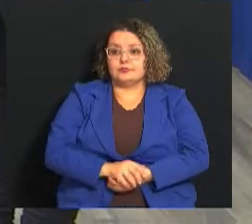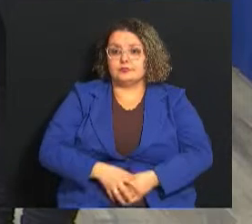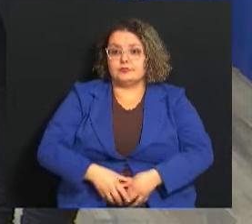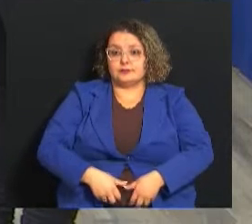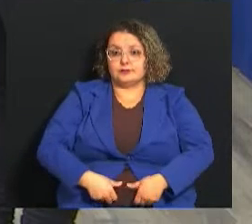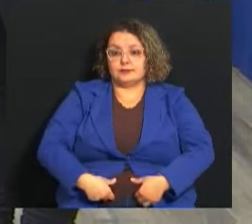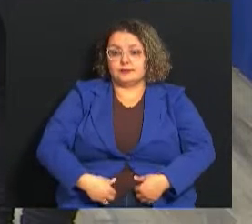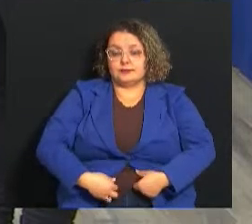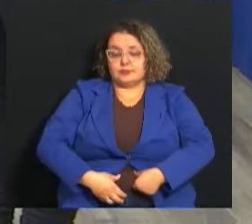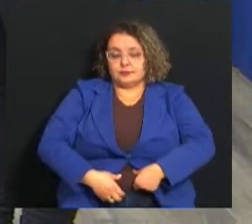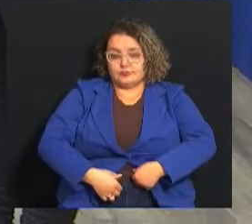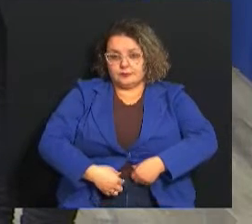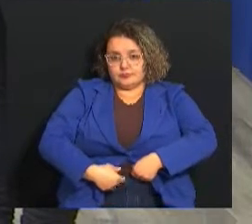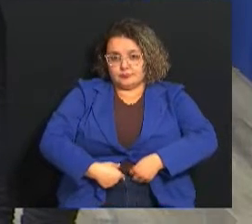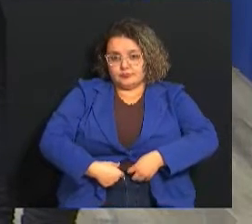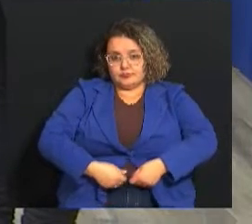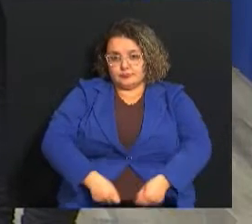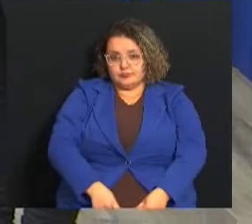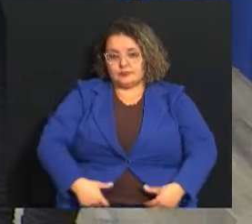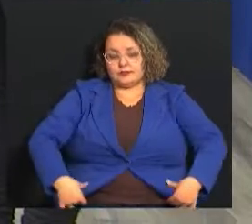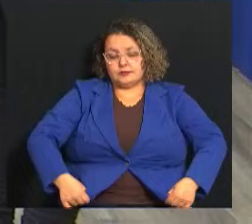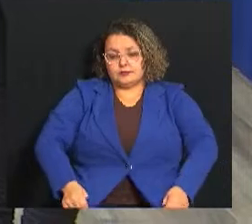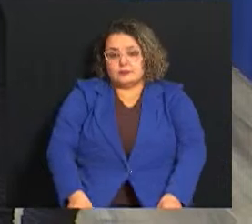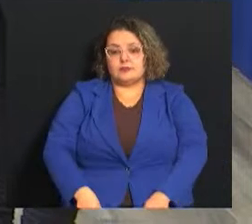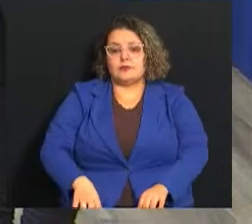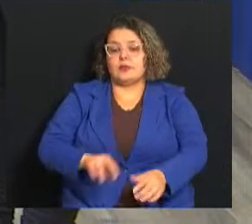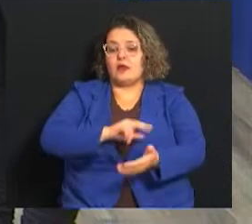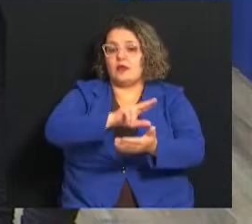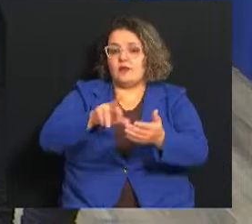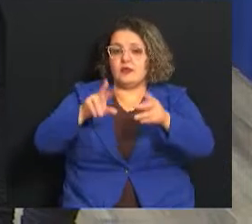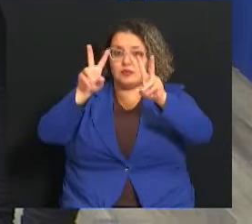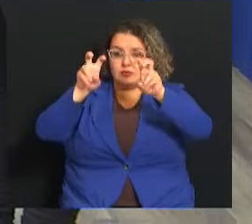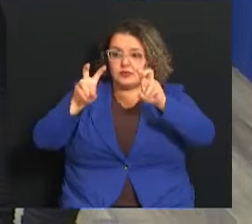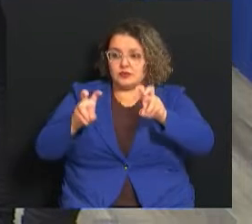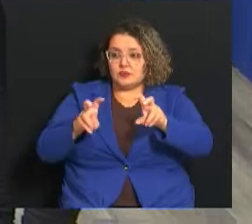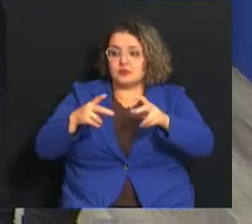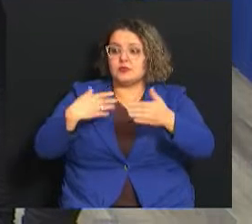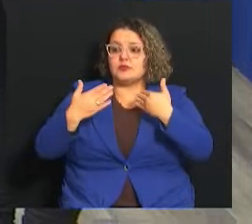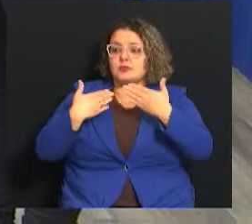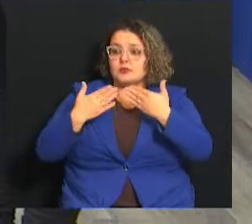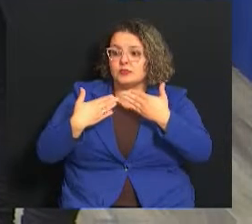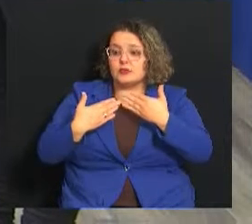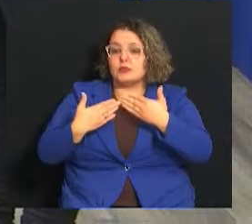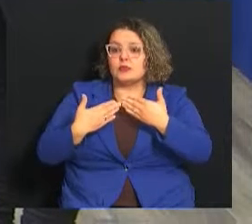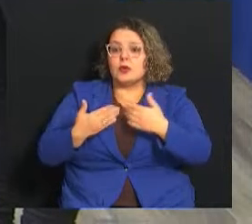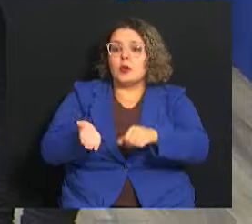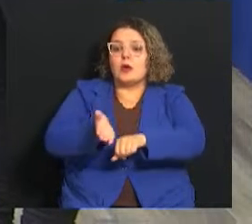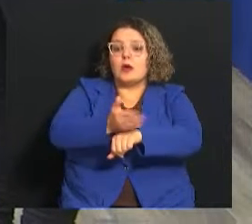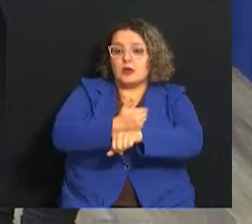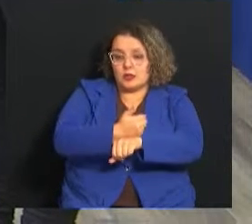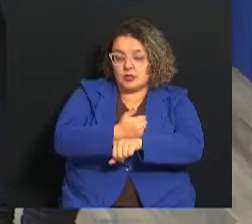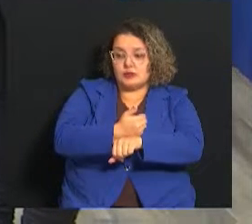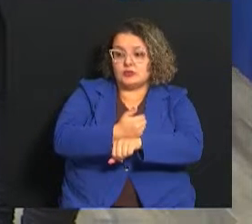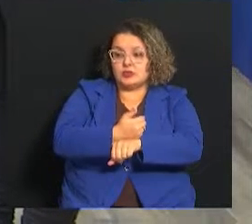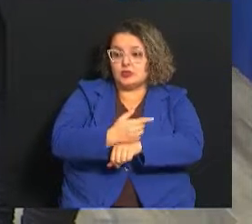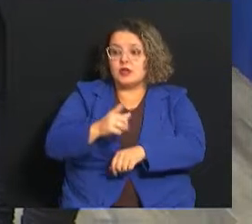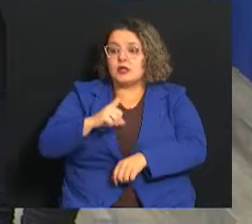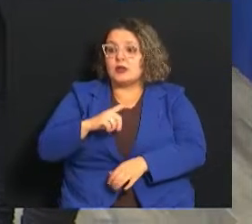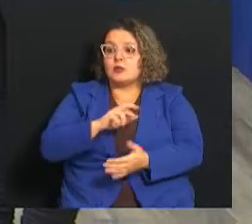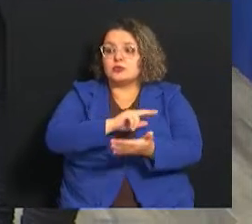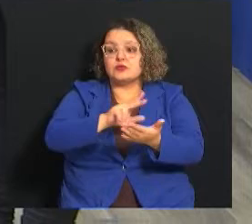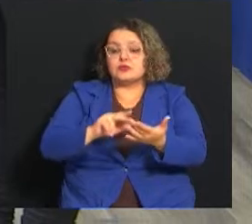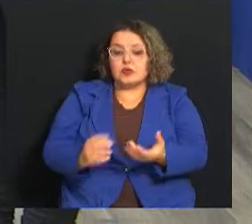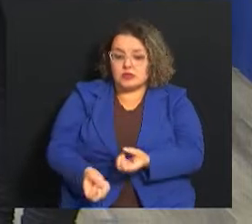Muitos assuntos que nós vamos abordar nesta quinta-feira, por isso que a gente está começando hoje um pouquinho mais cedo, né? Nós temos muitas informações